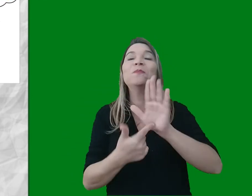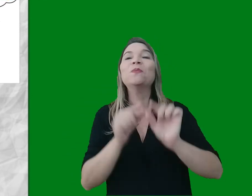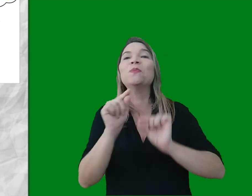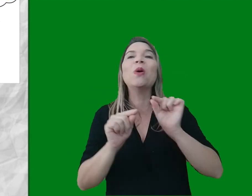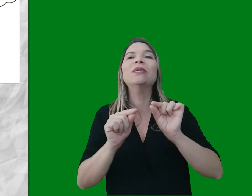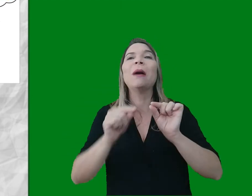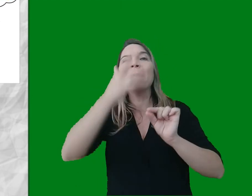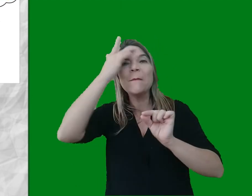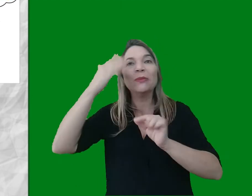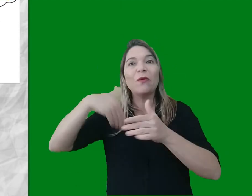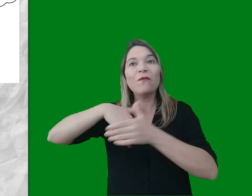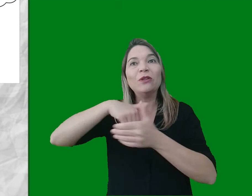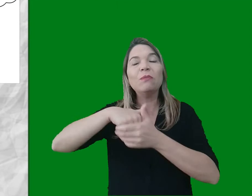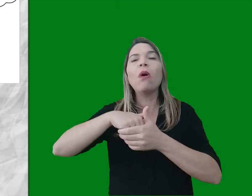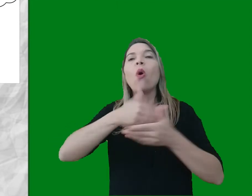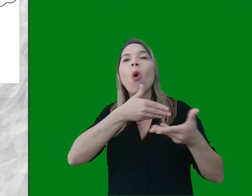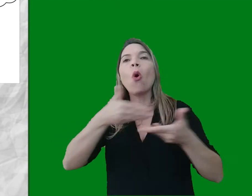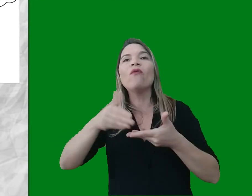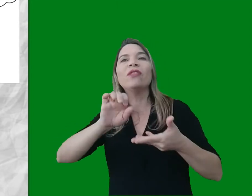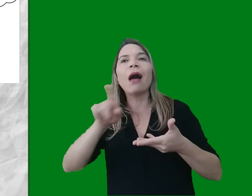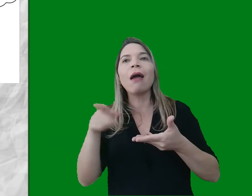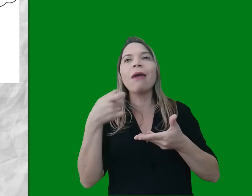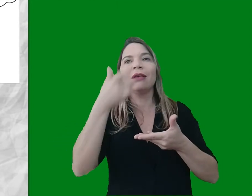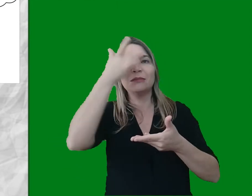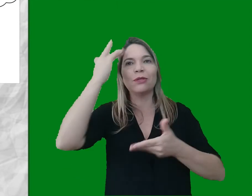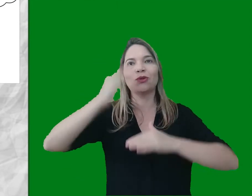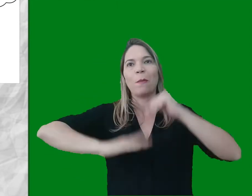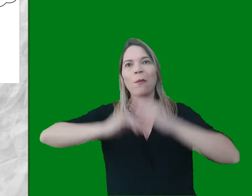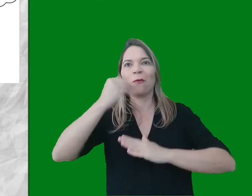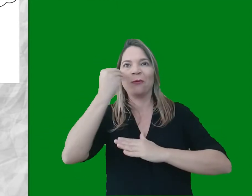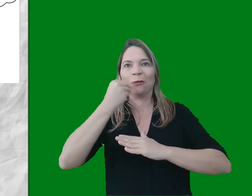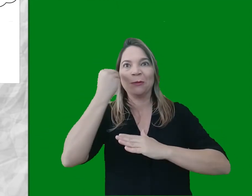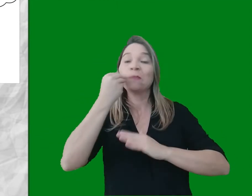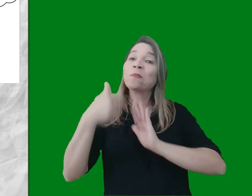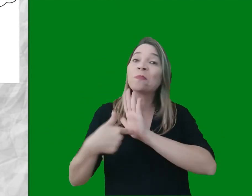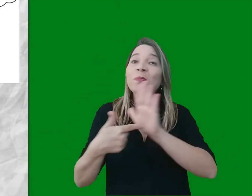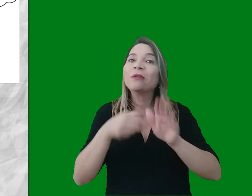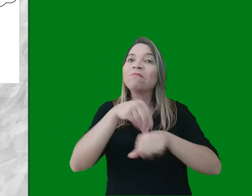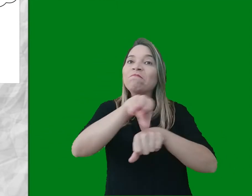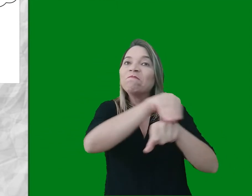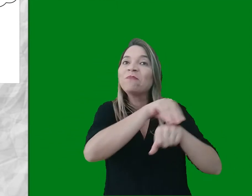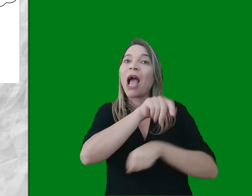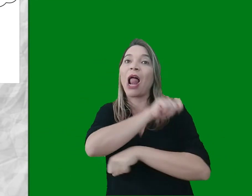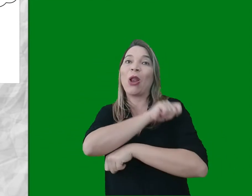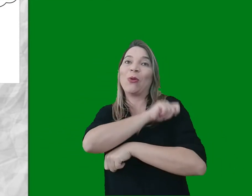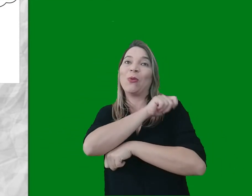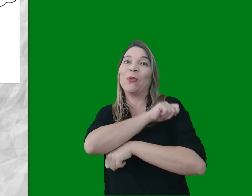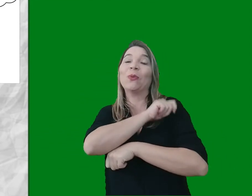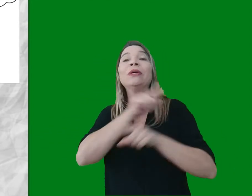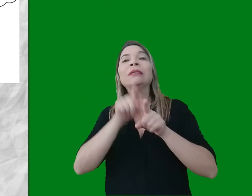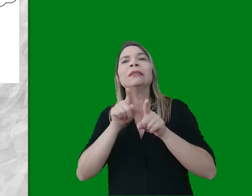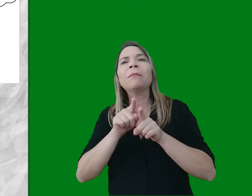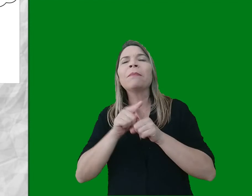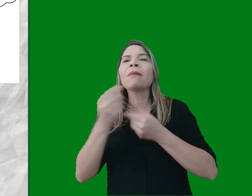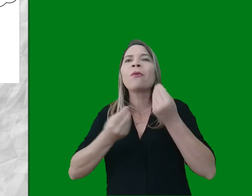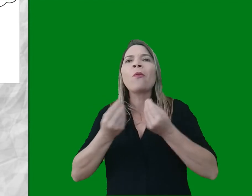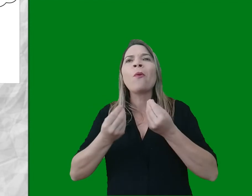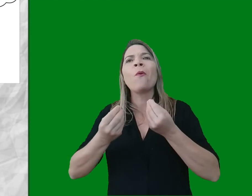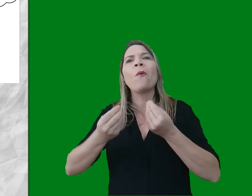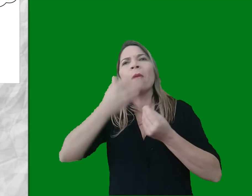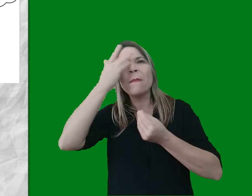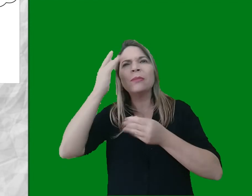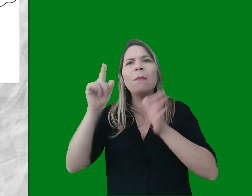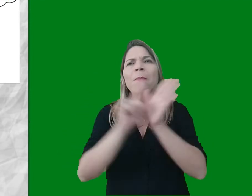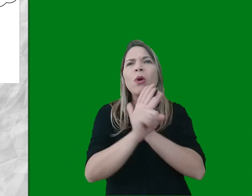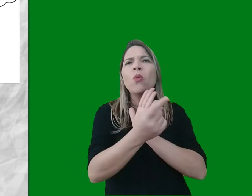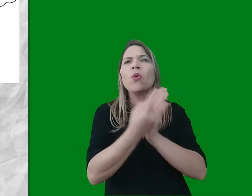convite a um jogador ou ex-jogador de futebol profissional para contar suas experiências para os estudantes, bem como a realização de simulação destes em uma